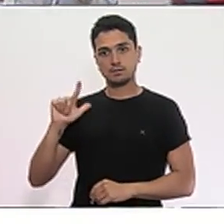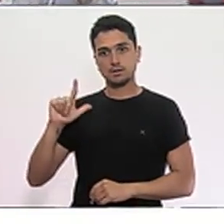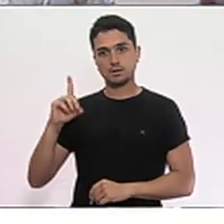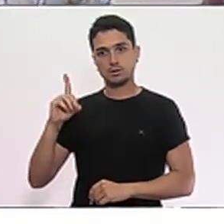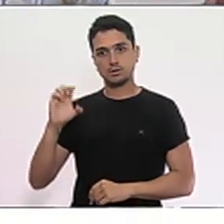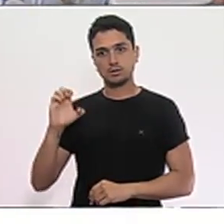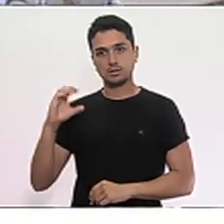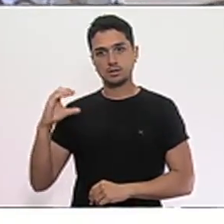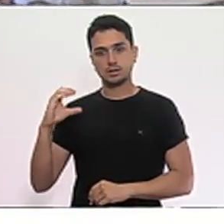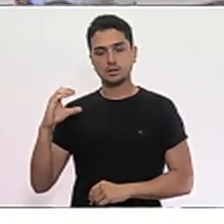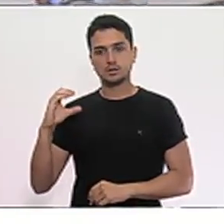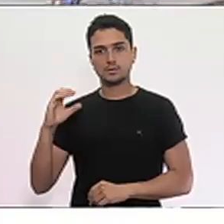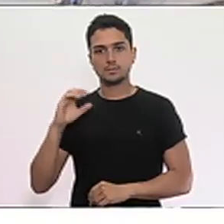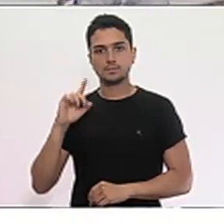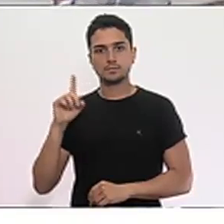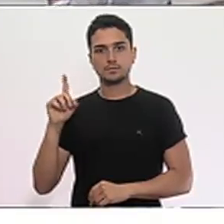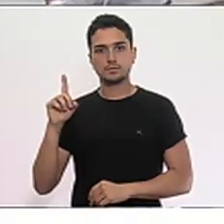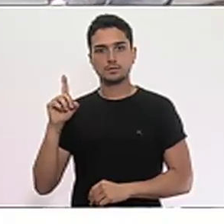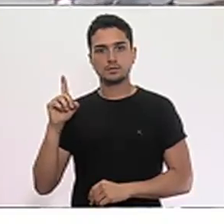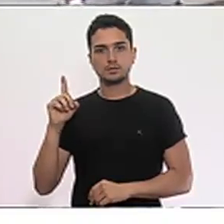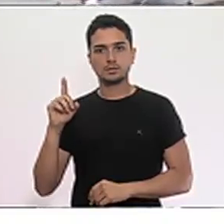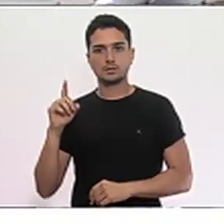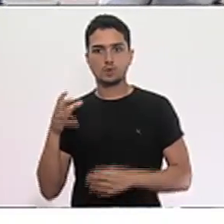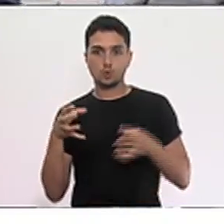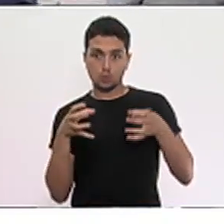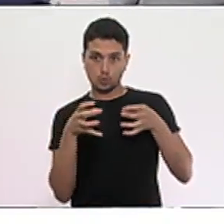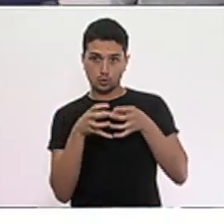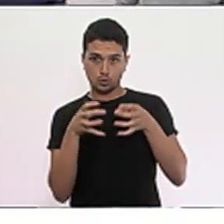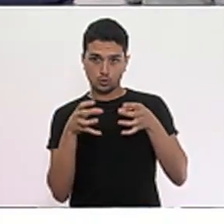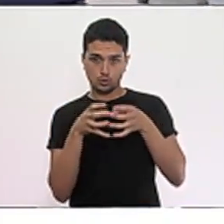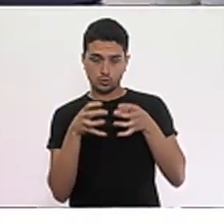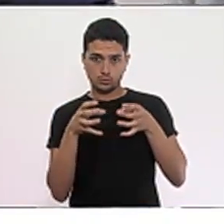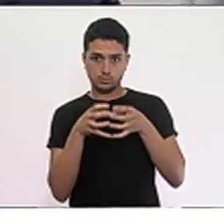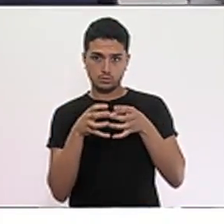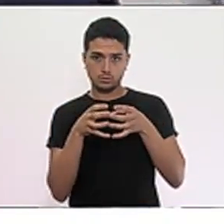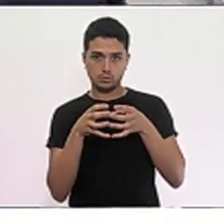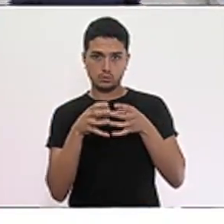membro da Comissão de Saneamento Ambiental da LERJ.